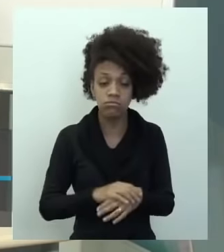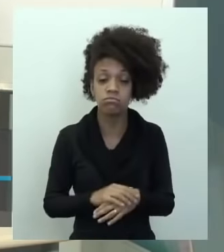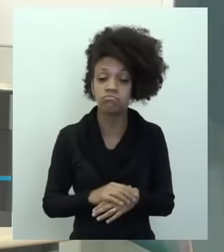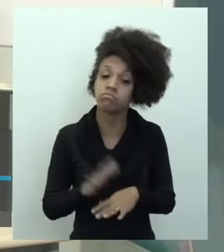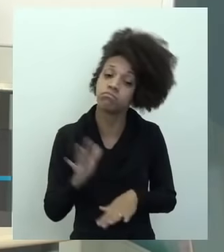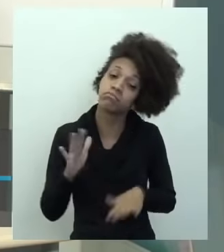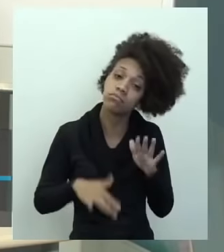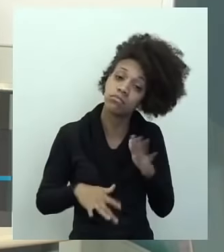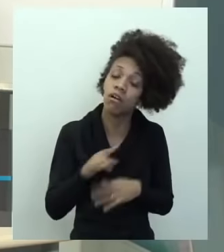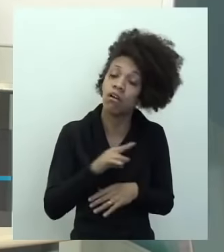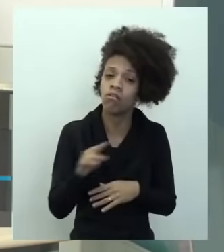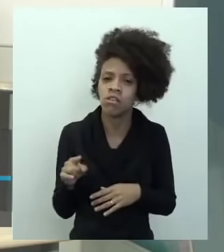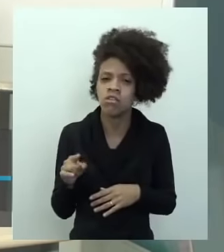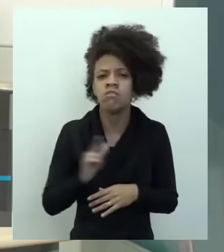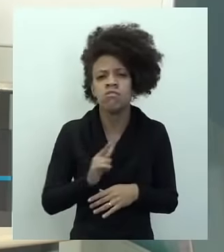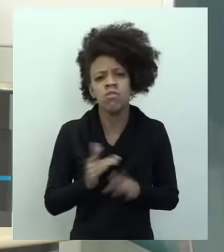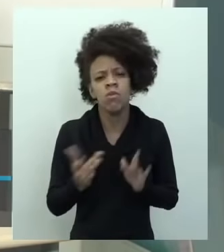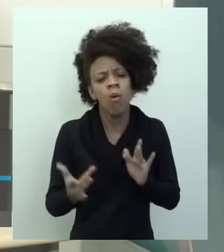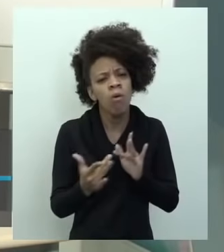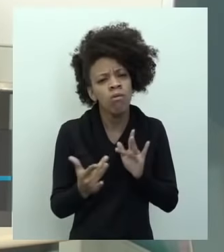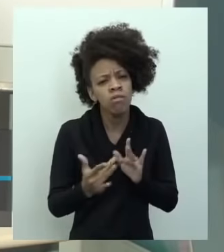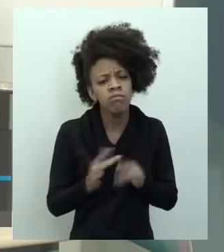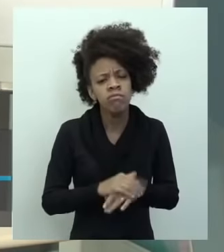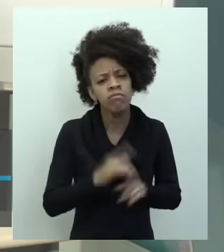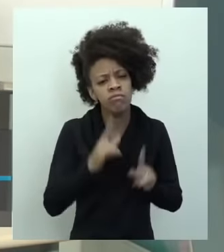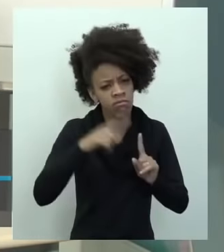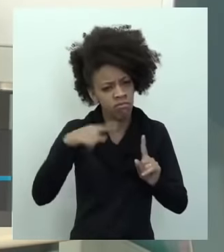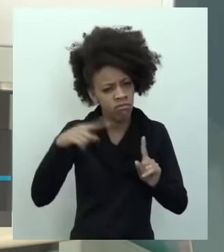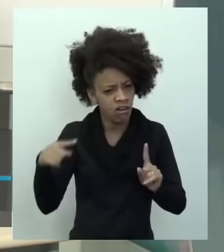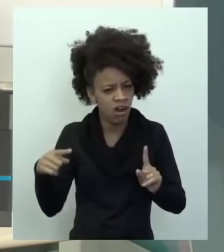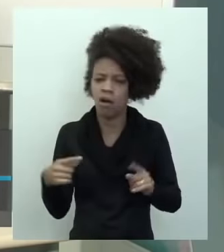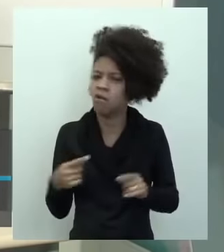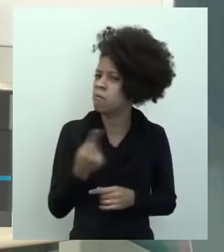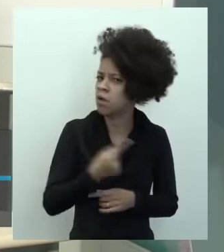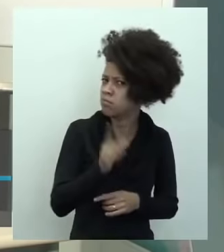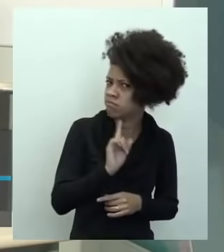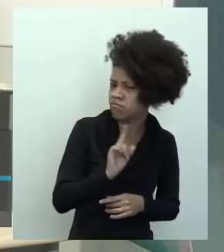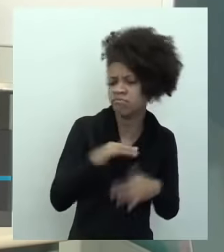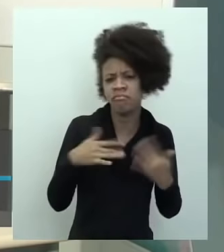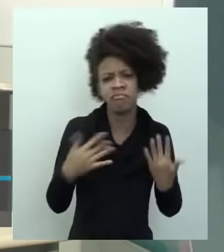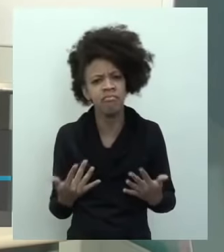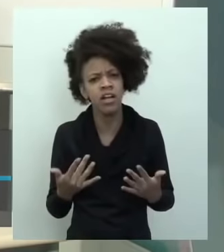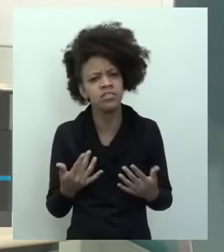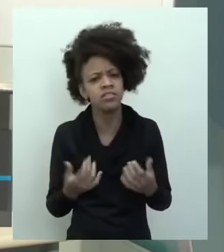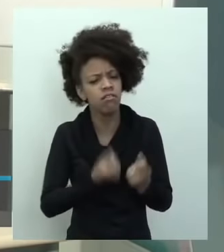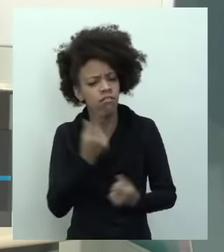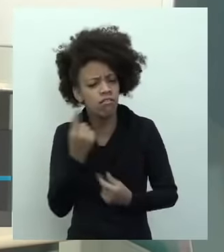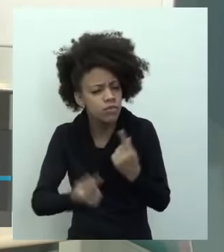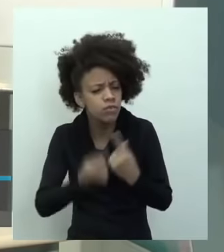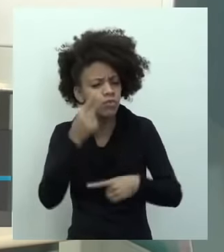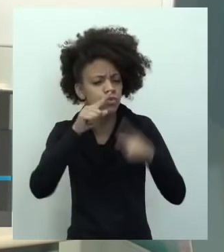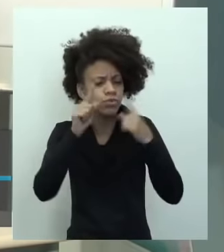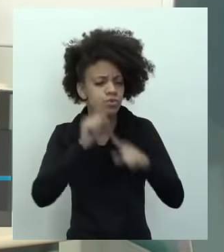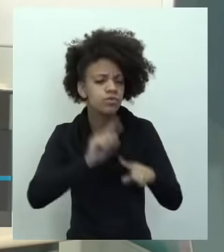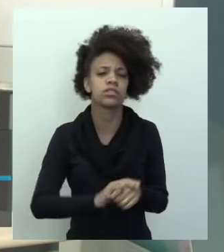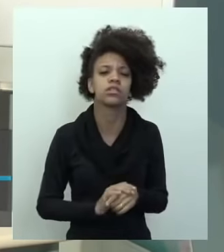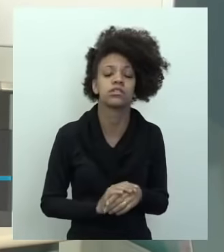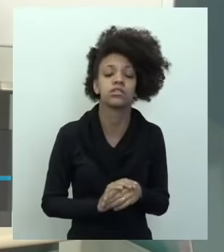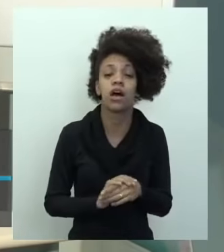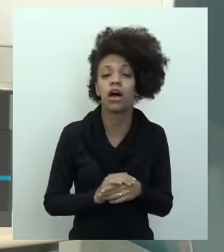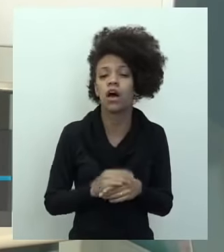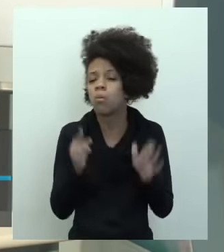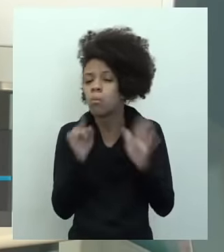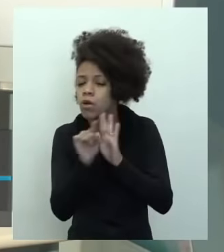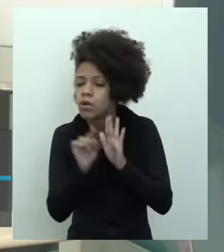Provavelmente vocês estão tendo contato aí com escala, que eu sei que não é a primeira vez, mas às vezes ainda tem algumas dúvidas, tem alguns questionamentos,